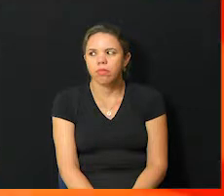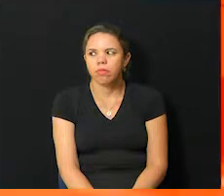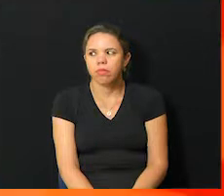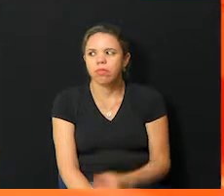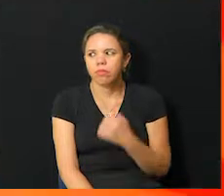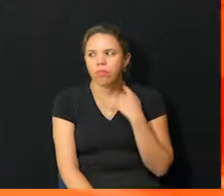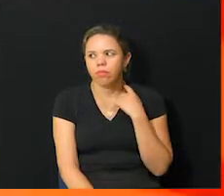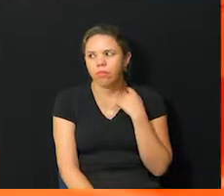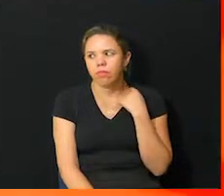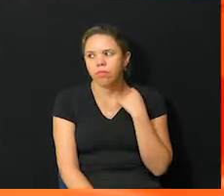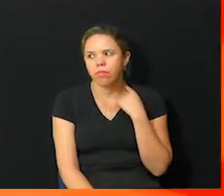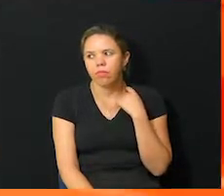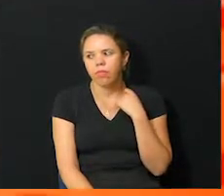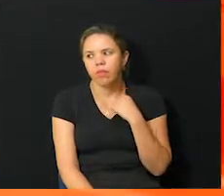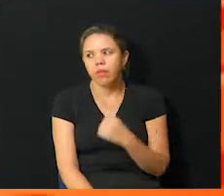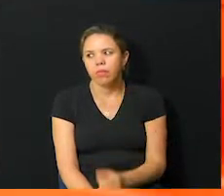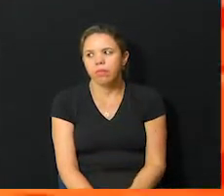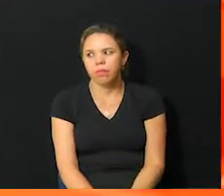desfazem.